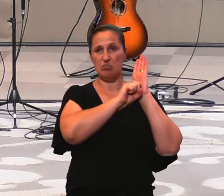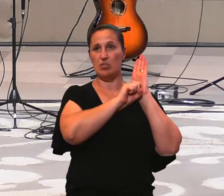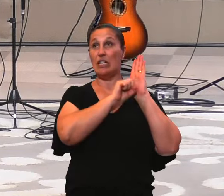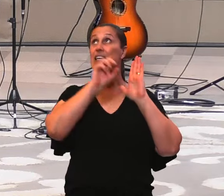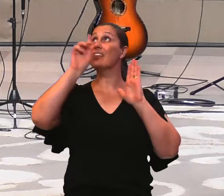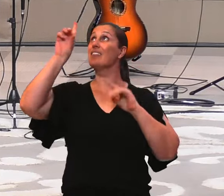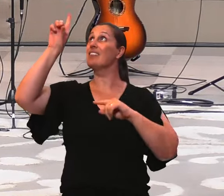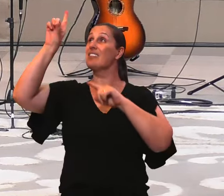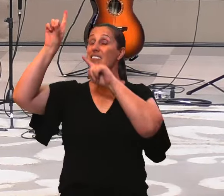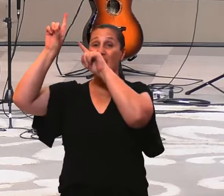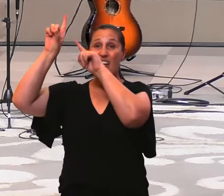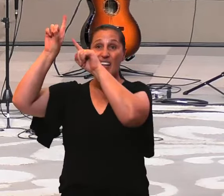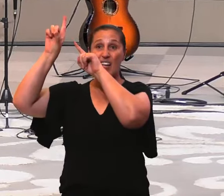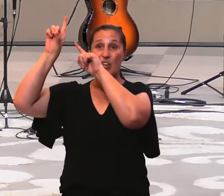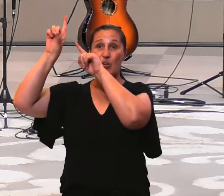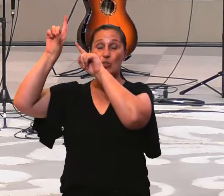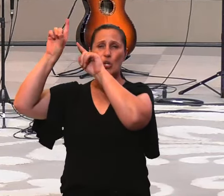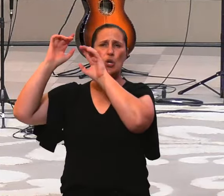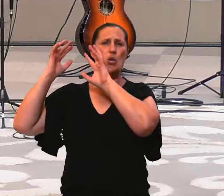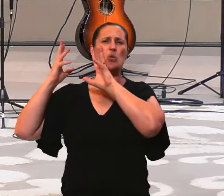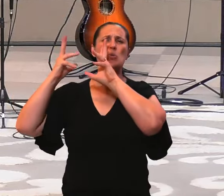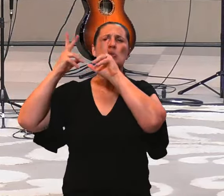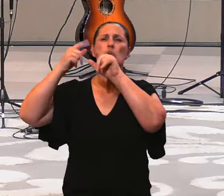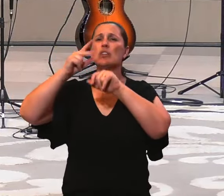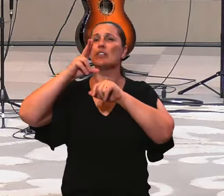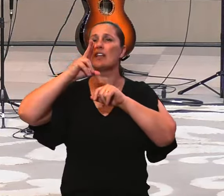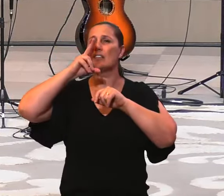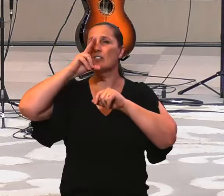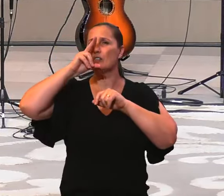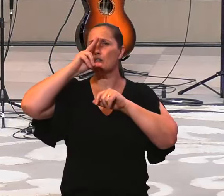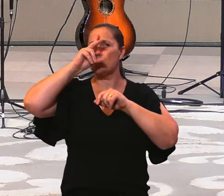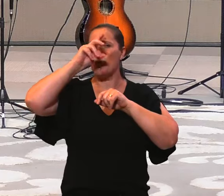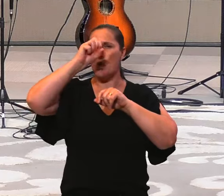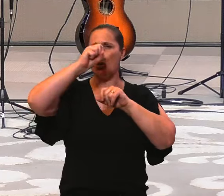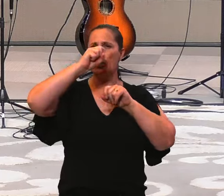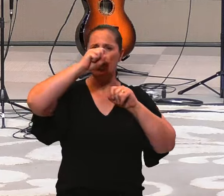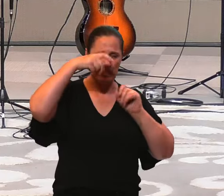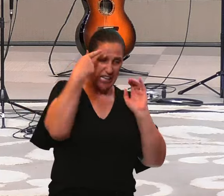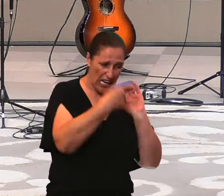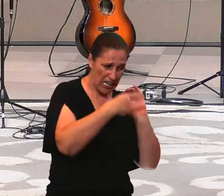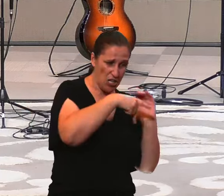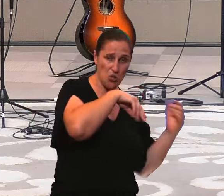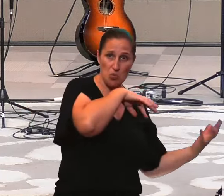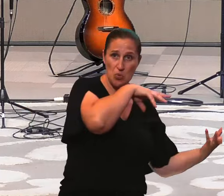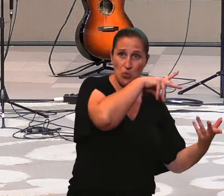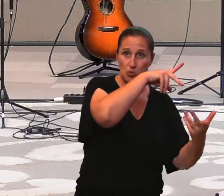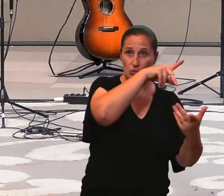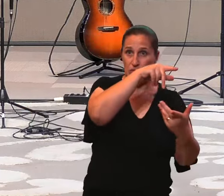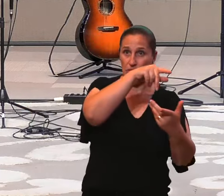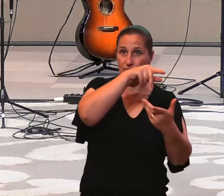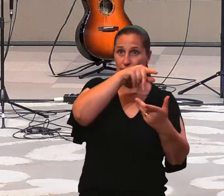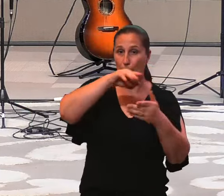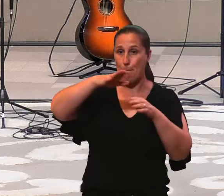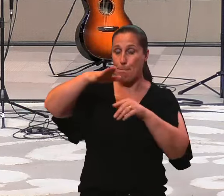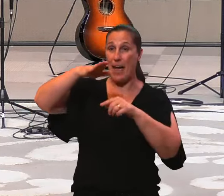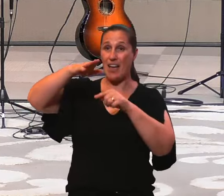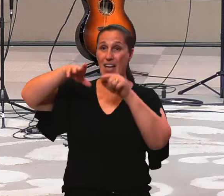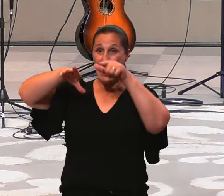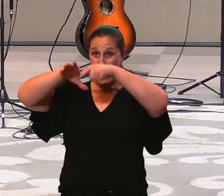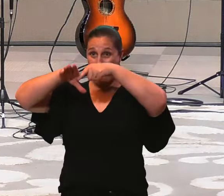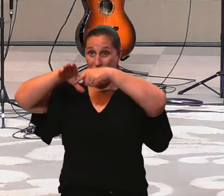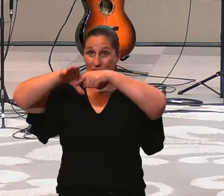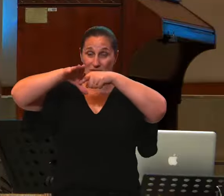todas as forças do mundo debaixo dos seus pés e se